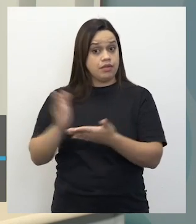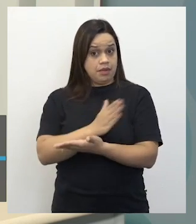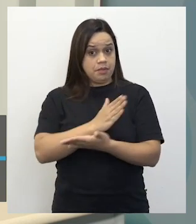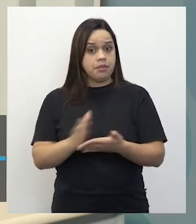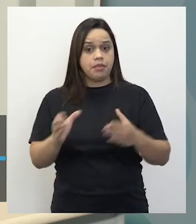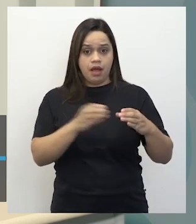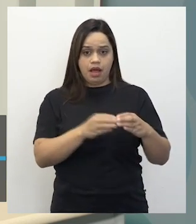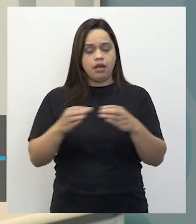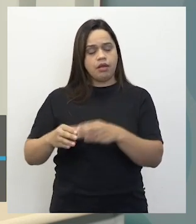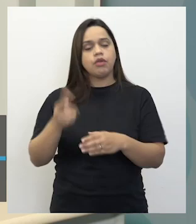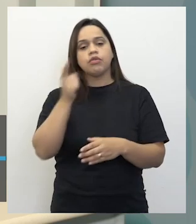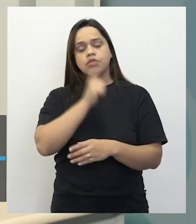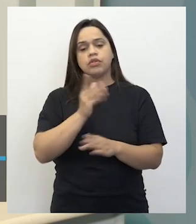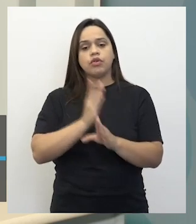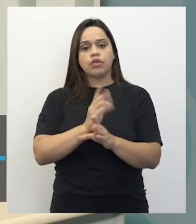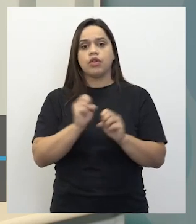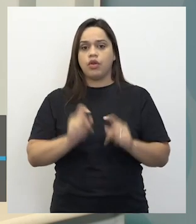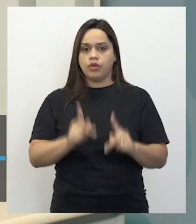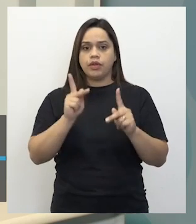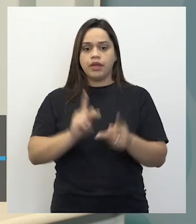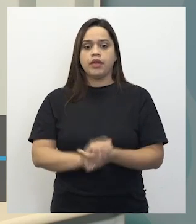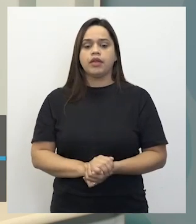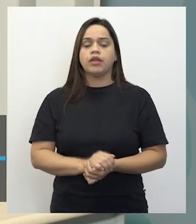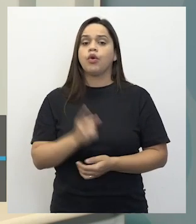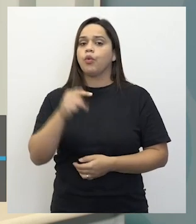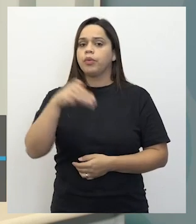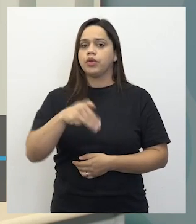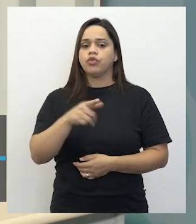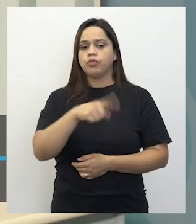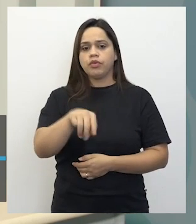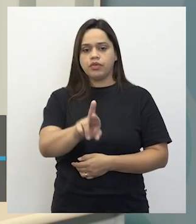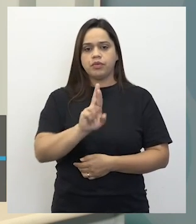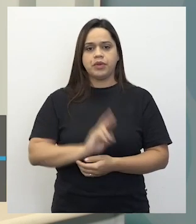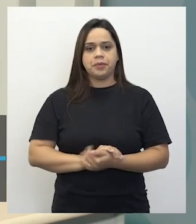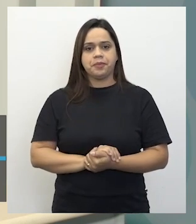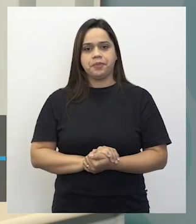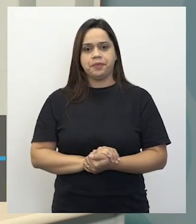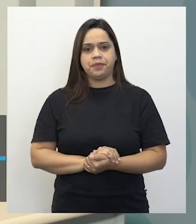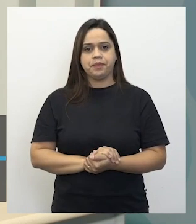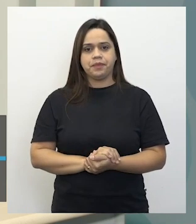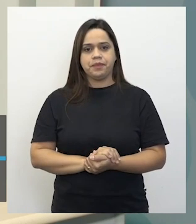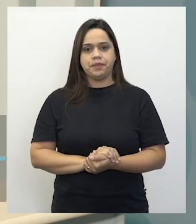gente consegue localizar melhor, certo? Vou dar 1 minutinho para vocês fazerem isso.